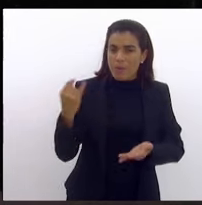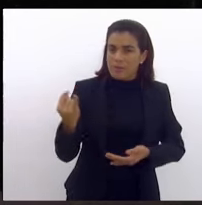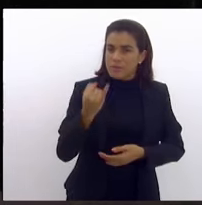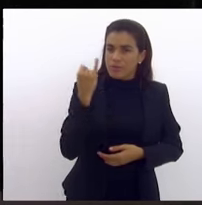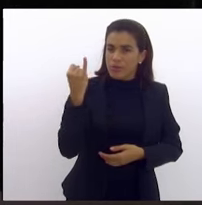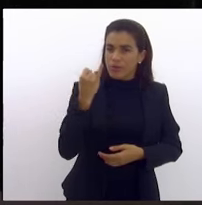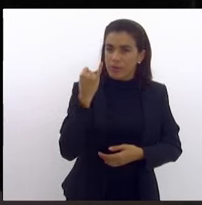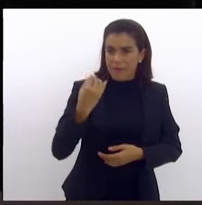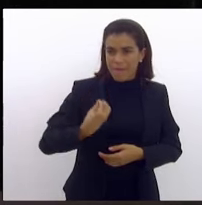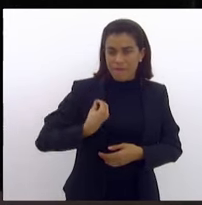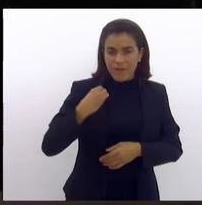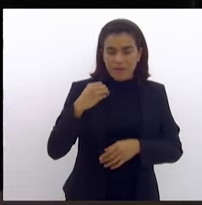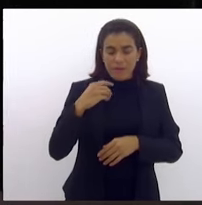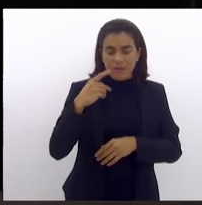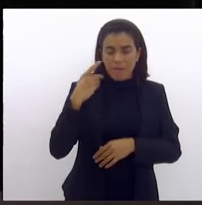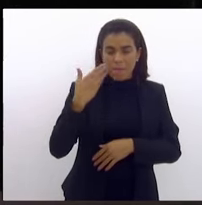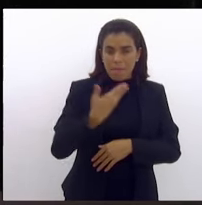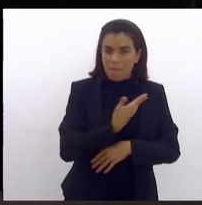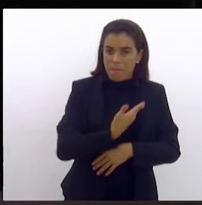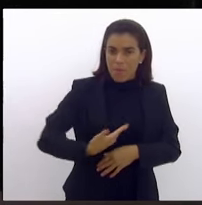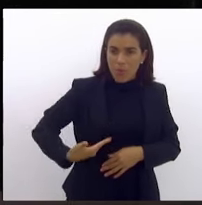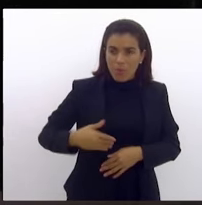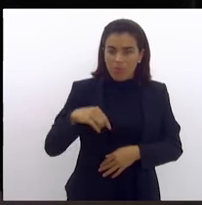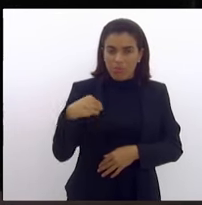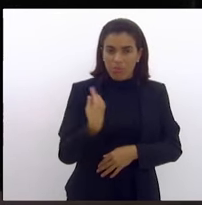importantes como a vida pública, para nós